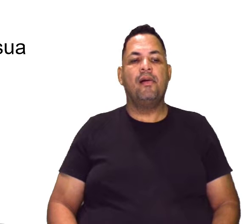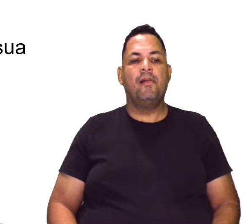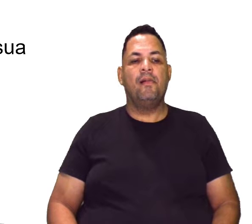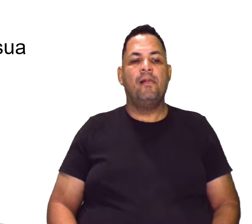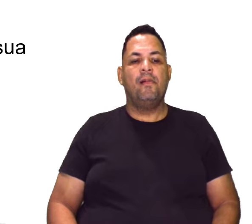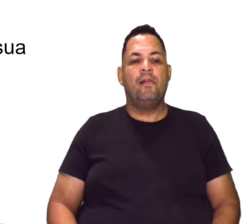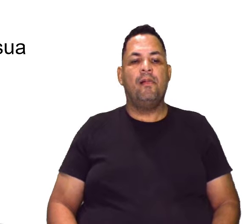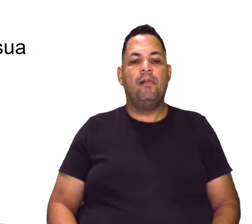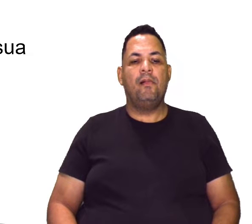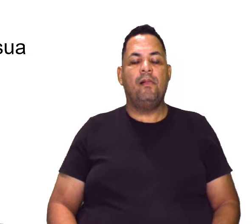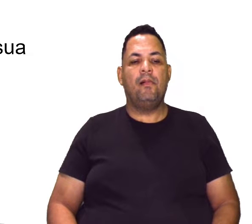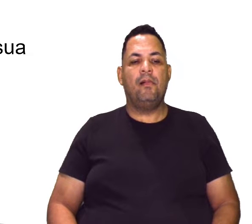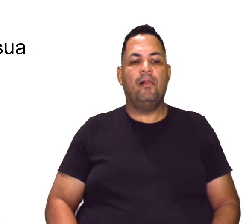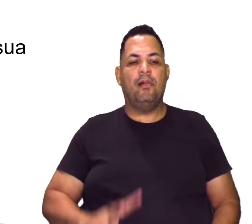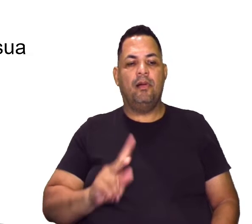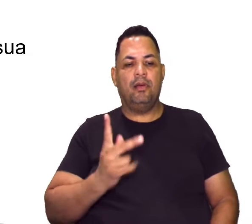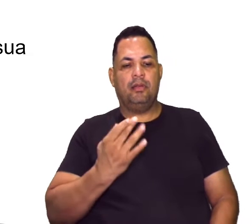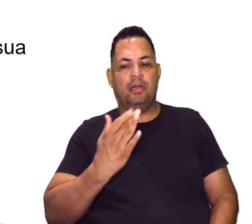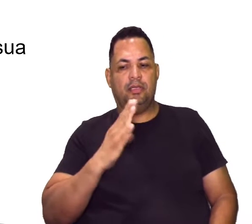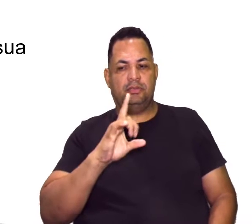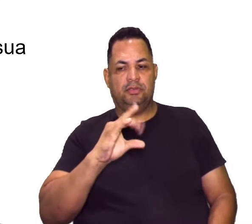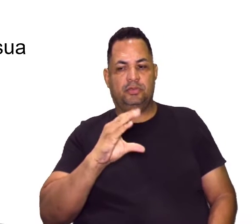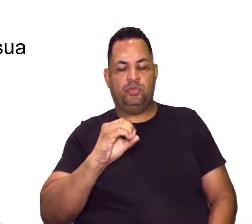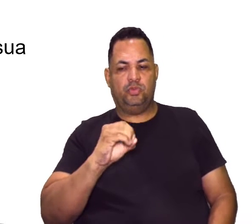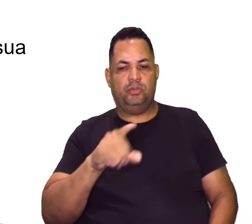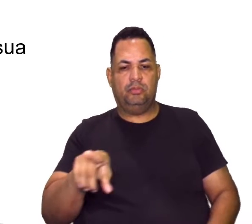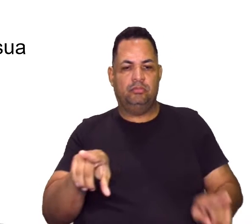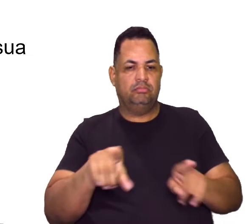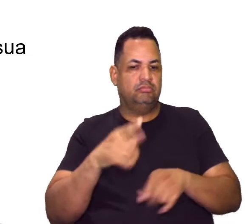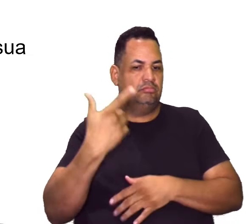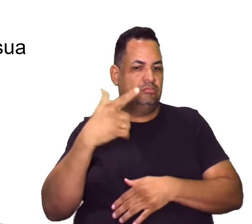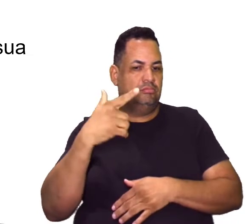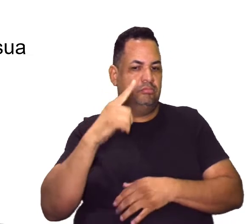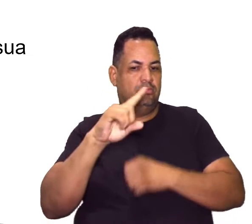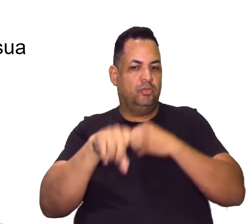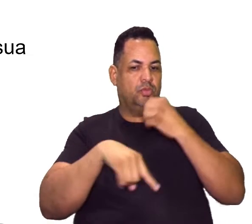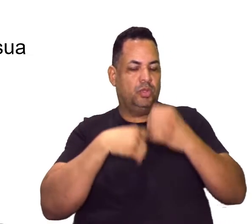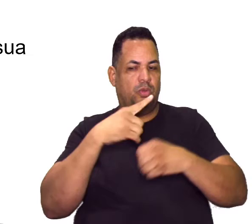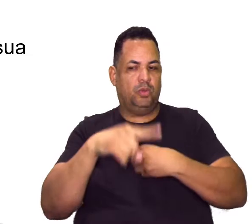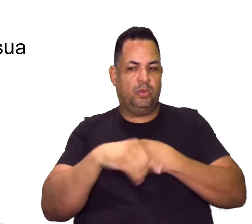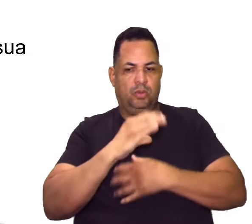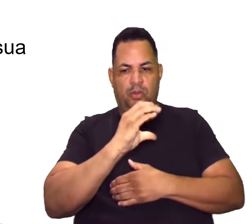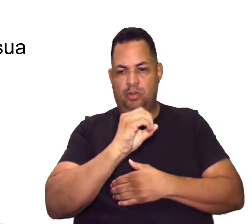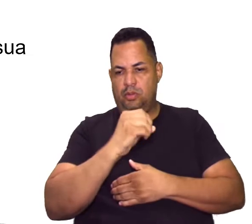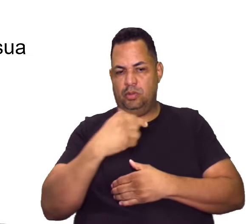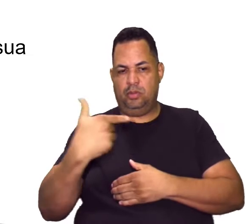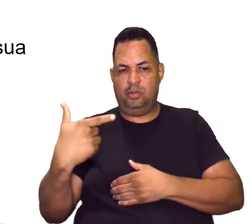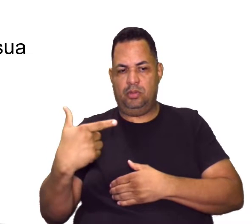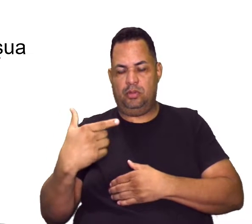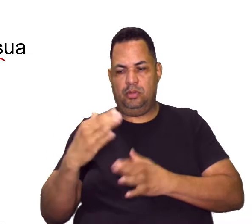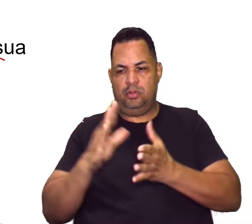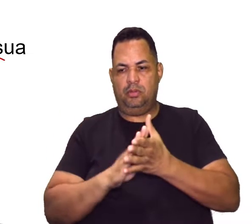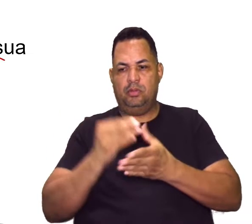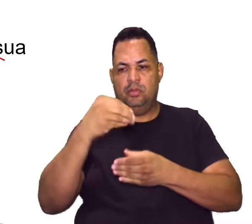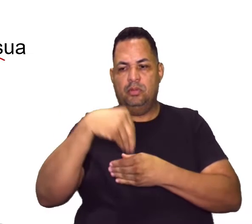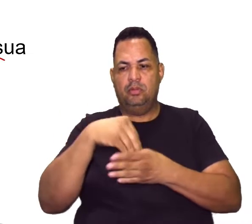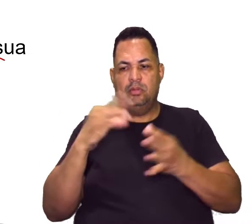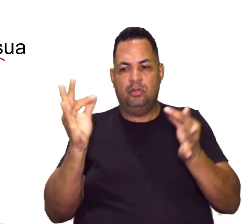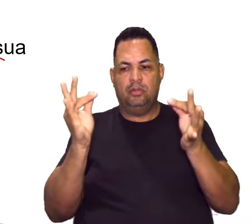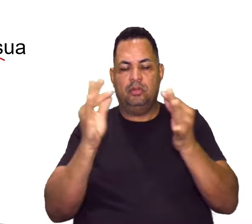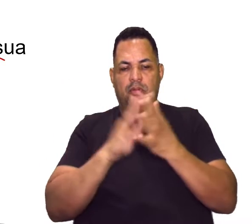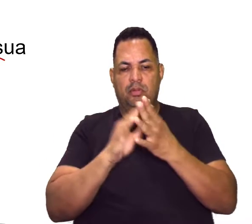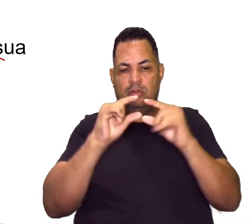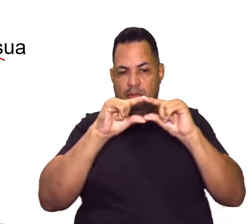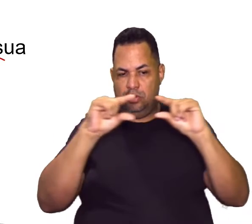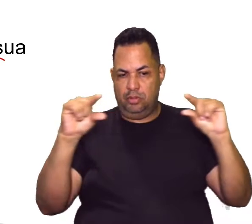COOH. É um hidrácido, sim, não possui átomo de oxigênio na sua